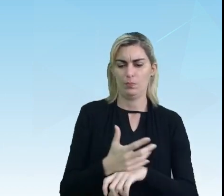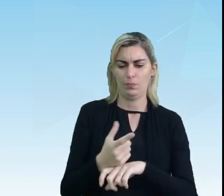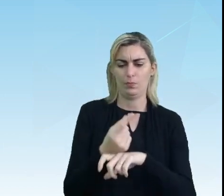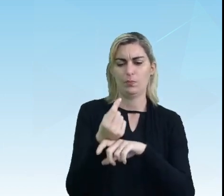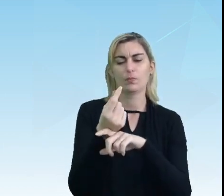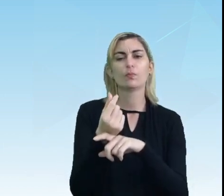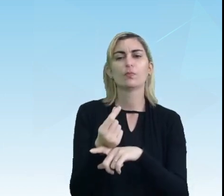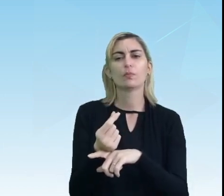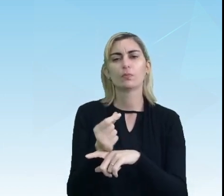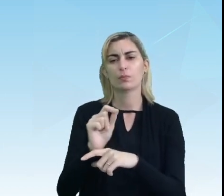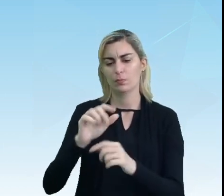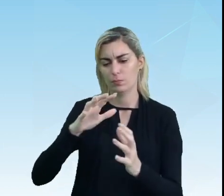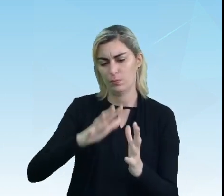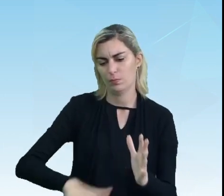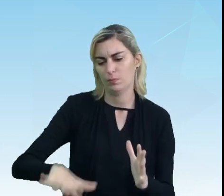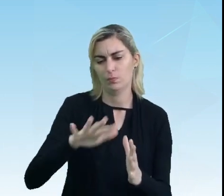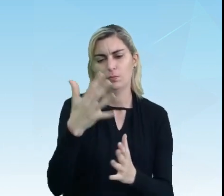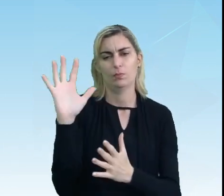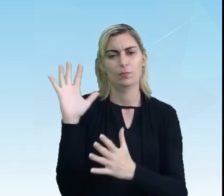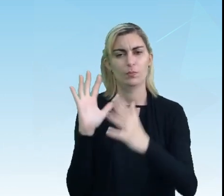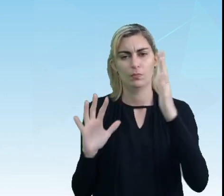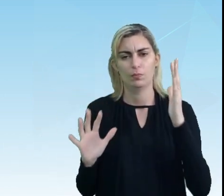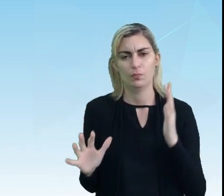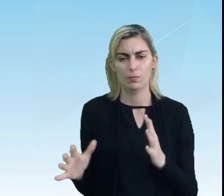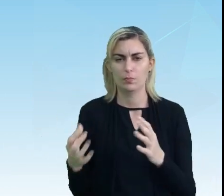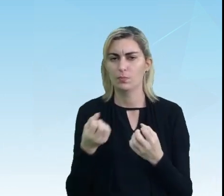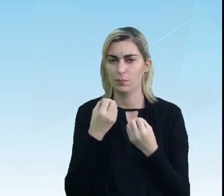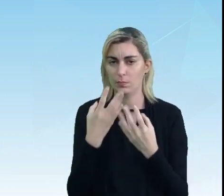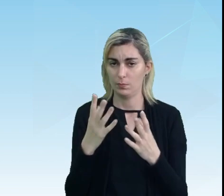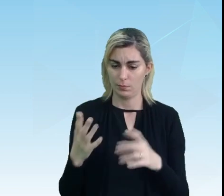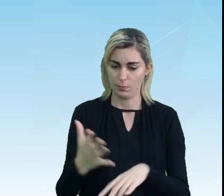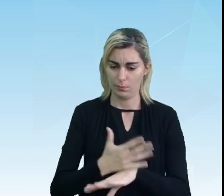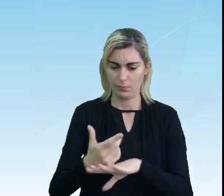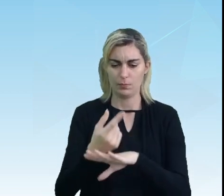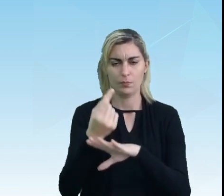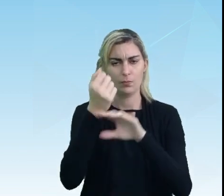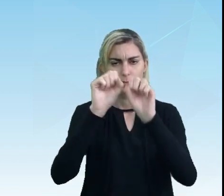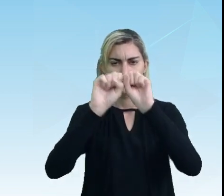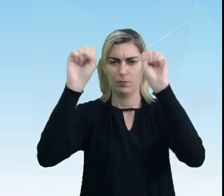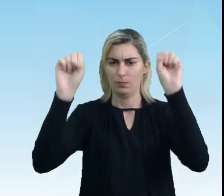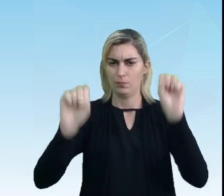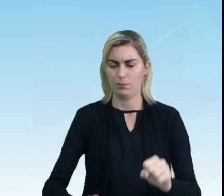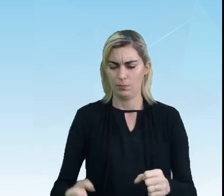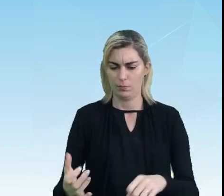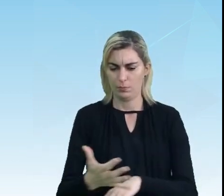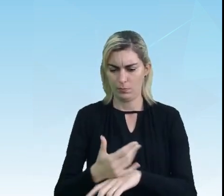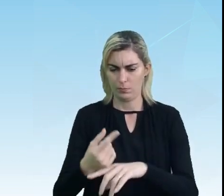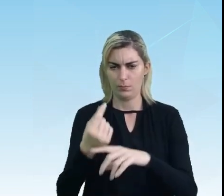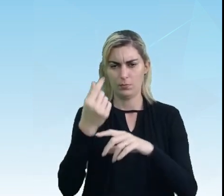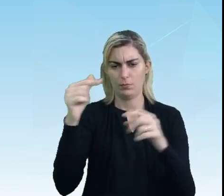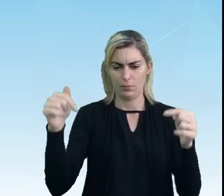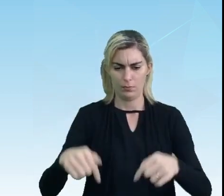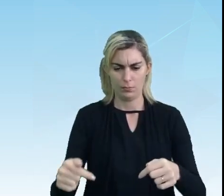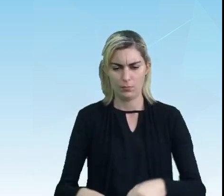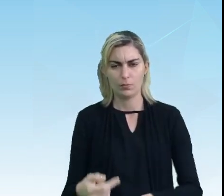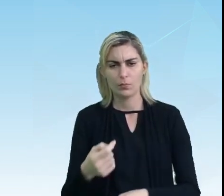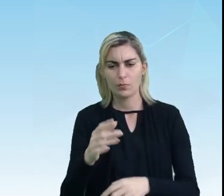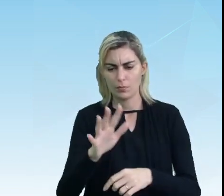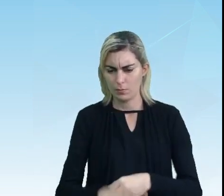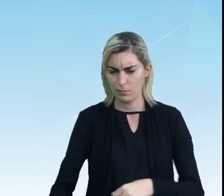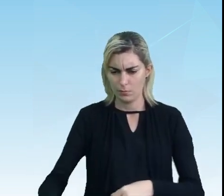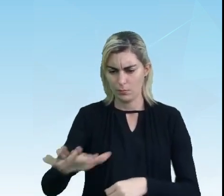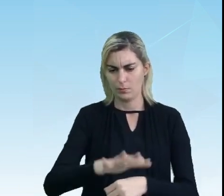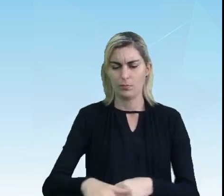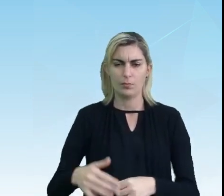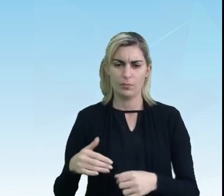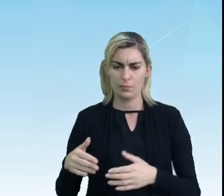capitalismo em si e o meio ambiente? Bom, o capitalismo ele é um sistema econômico atual, dos quais os meios para